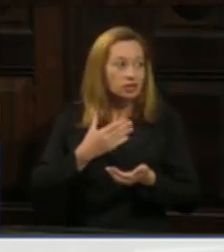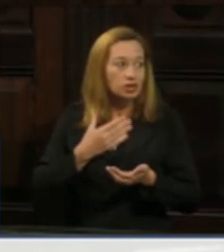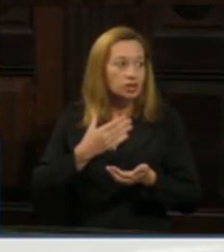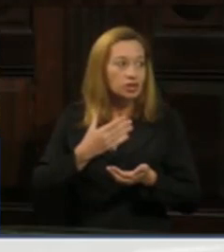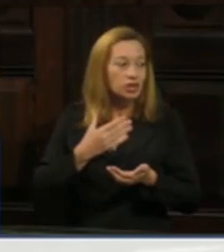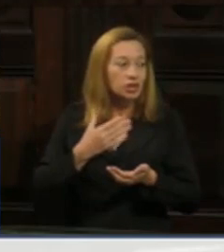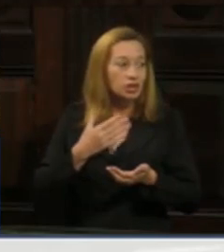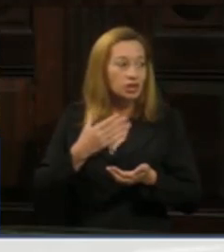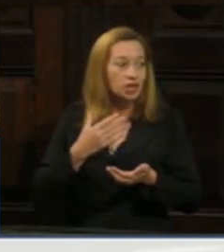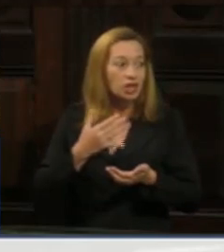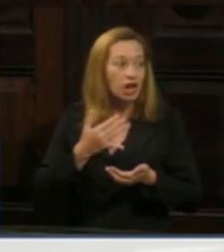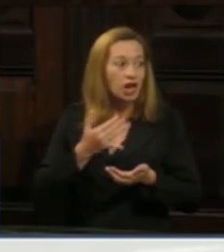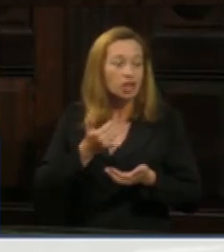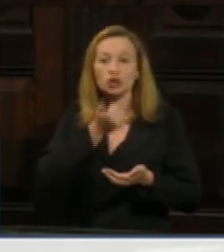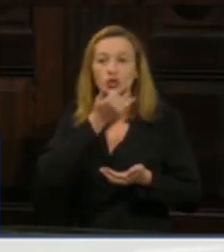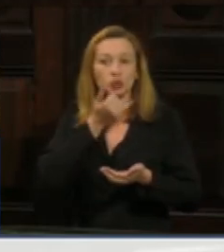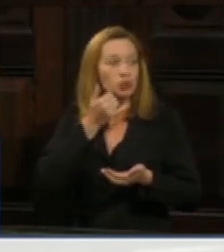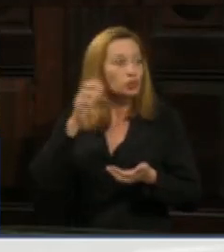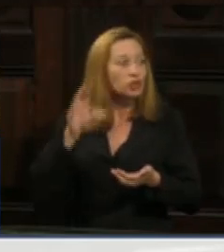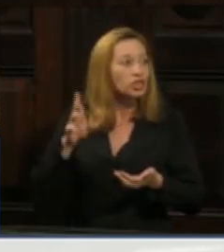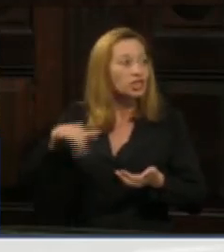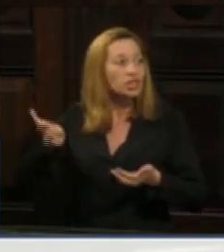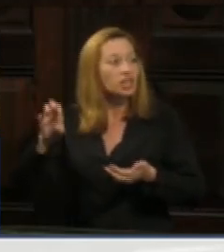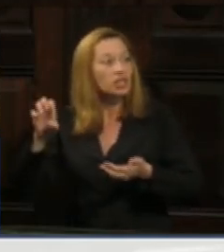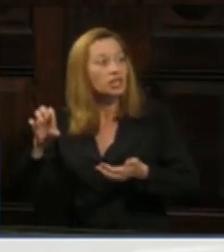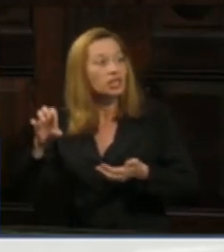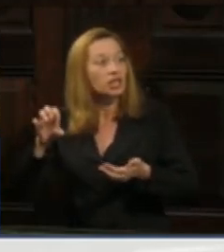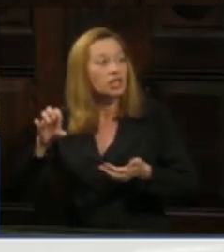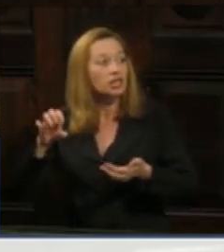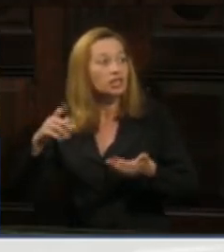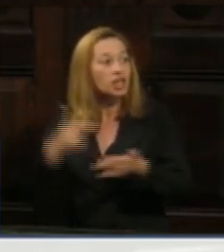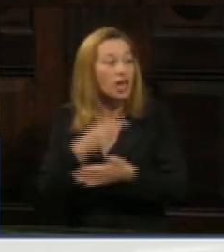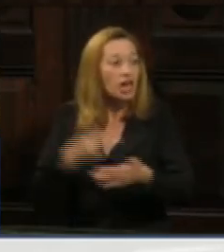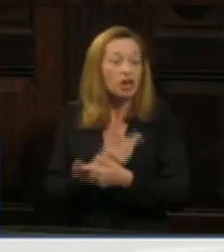ao trabalho que deve ser feito pelos órgãos de controle do Estado,